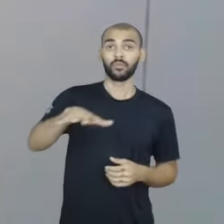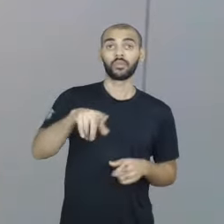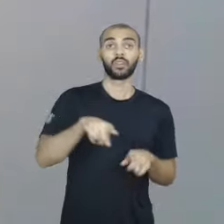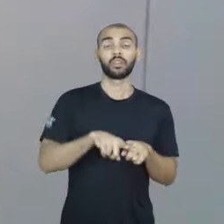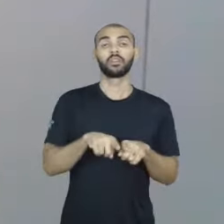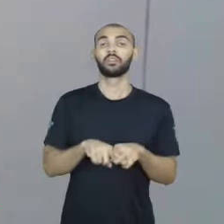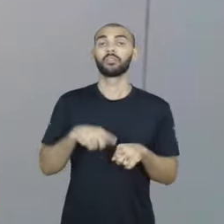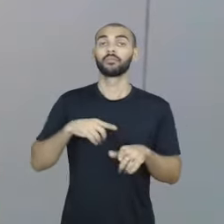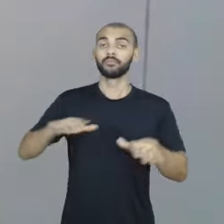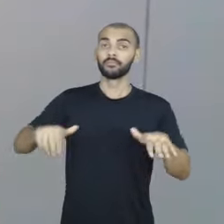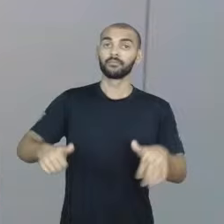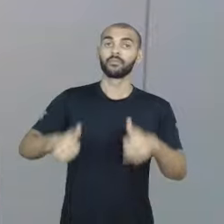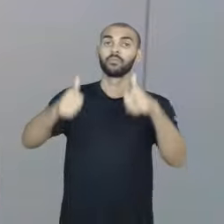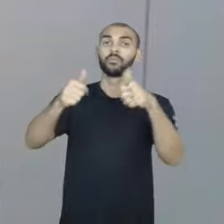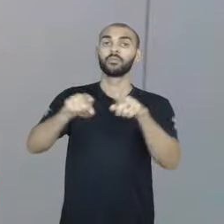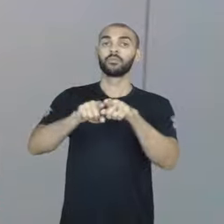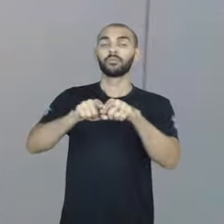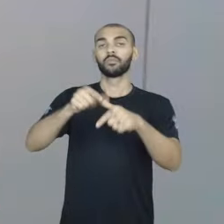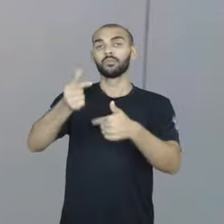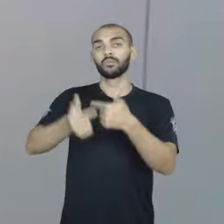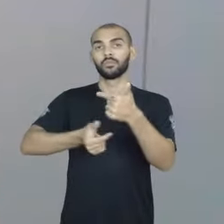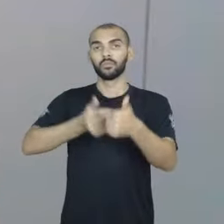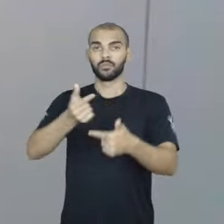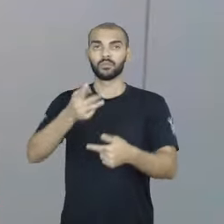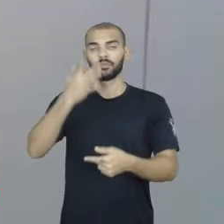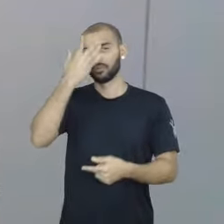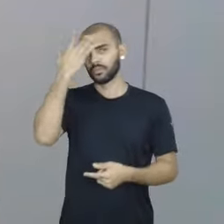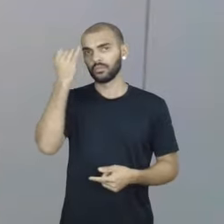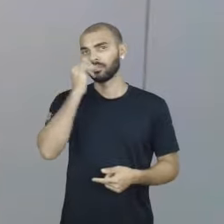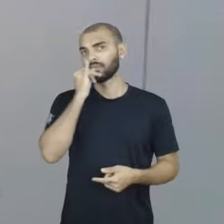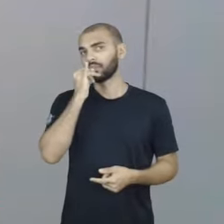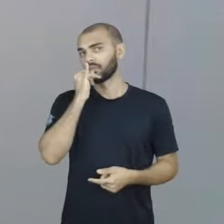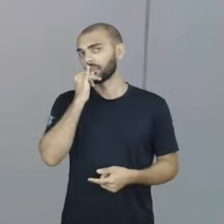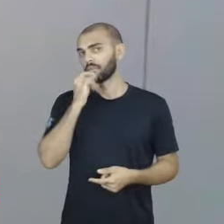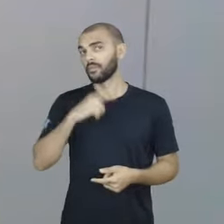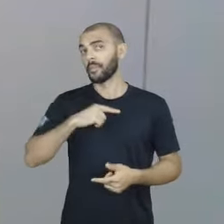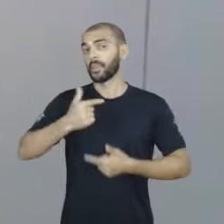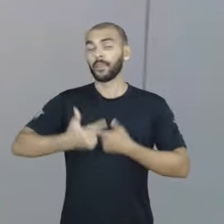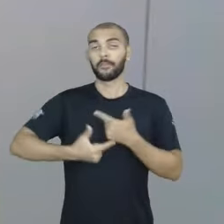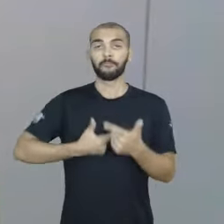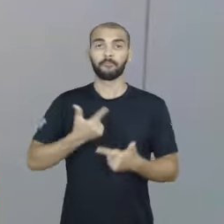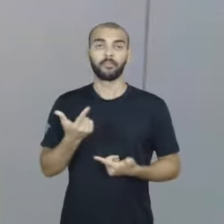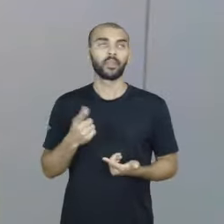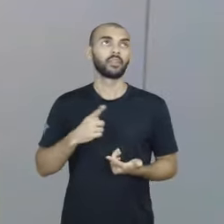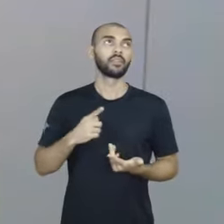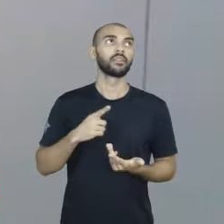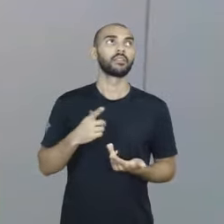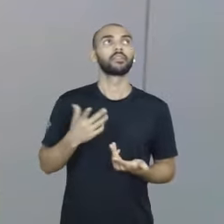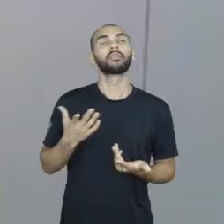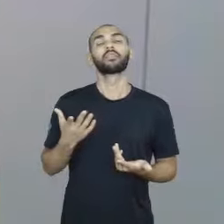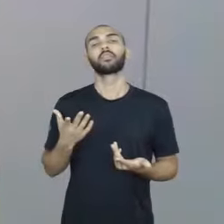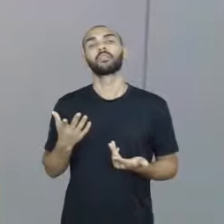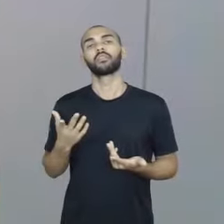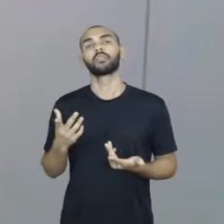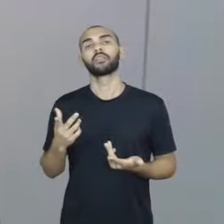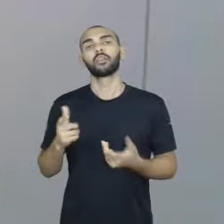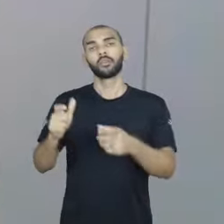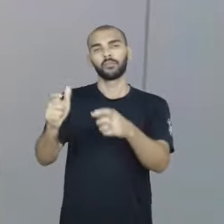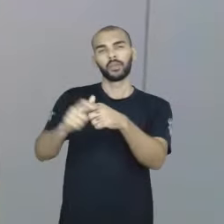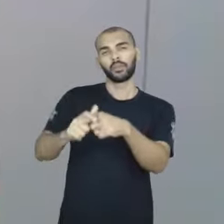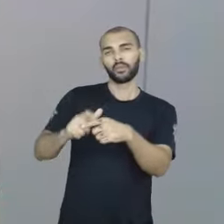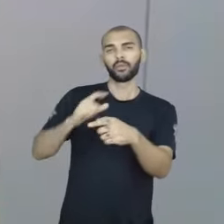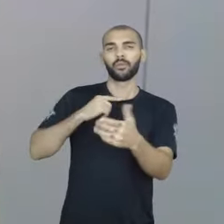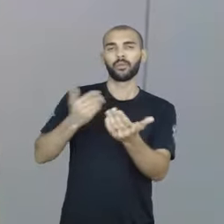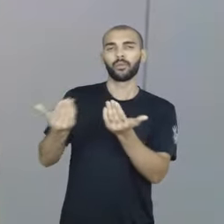mais e melhores empregos. Então, para o trabalhador, um crescimento, mesmo que numericamente um pouco menor do que o ano passado,